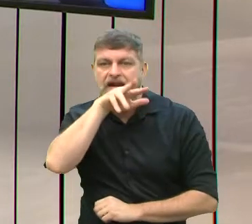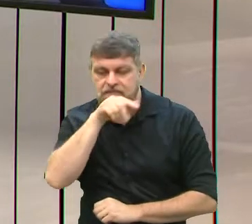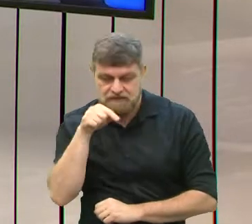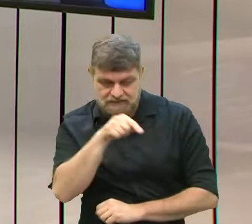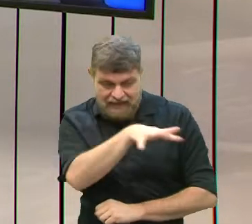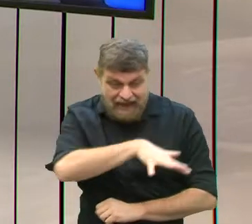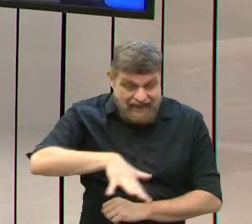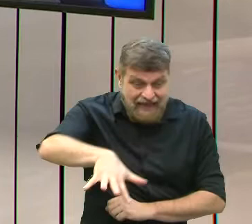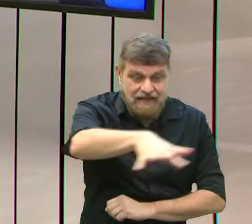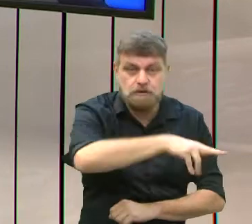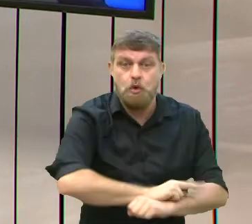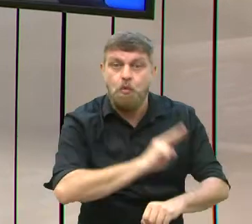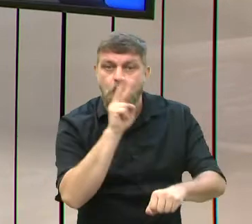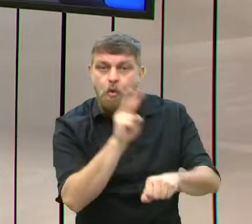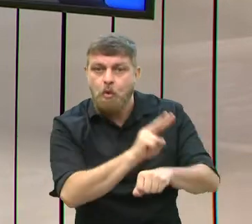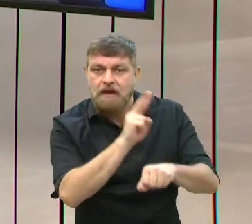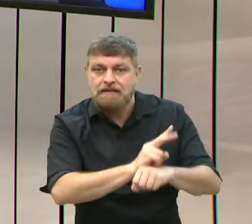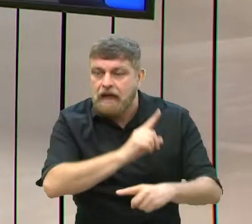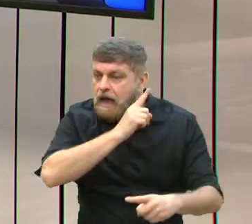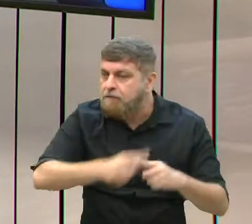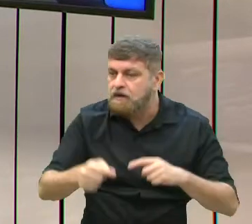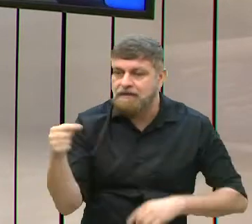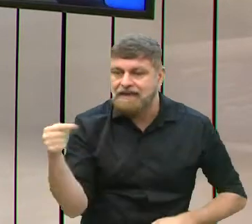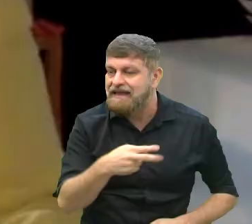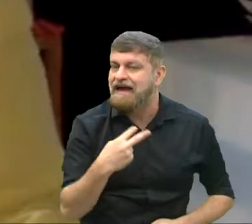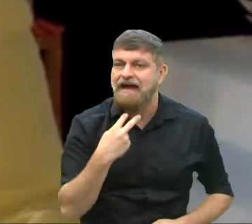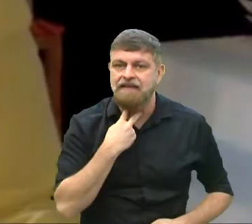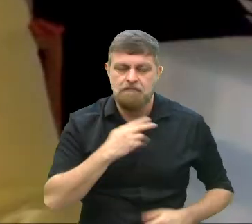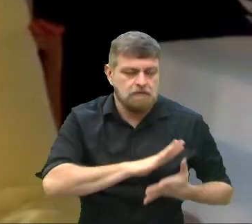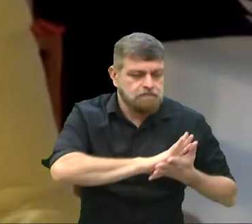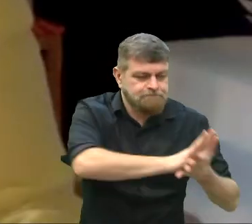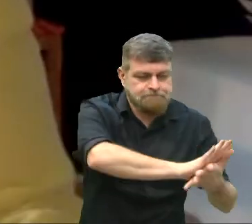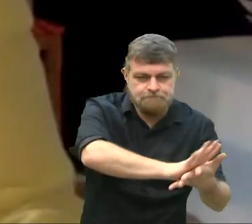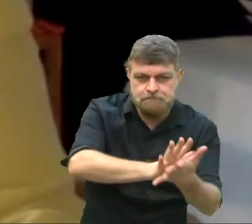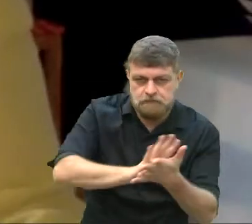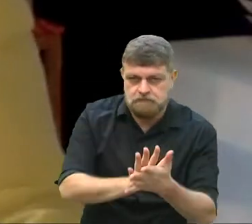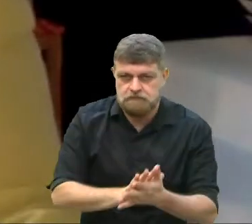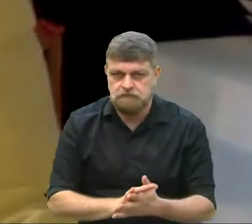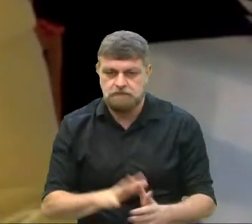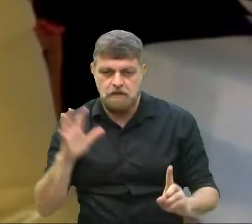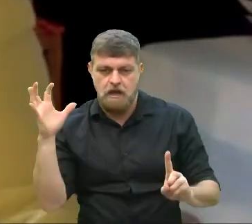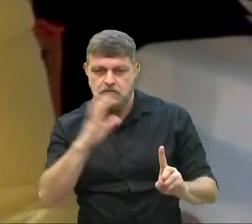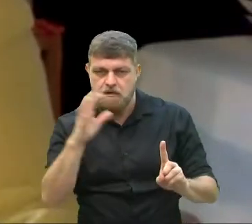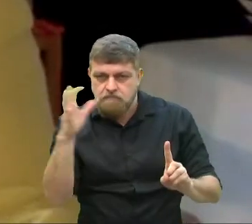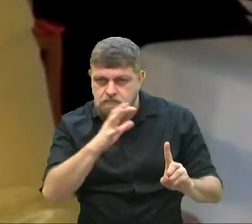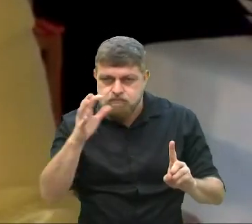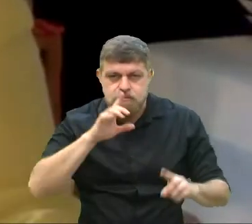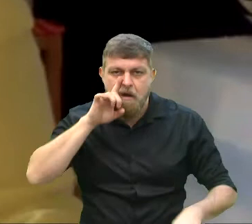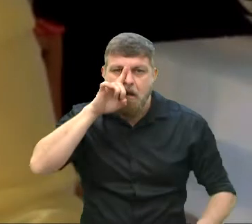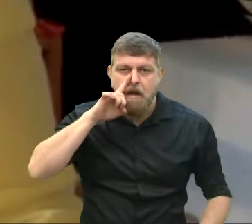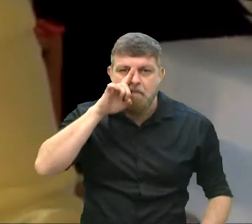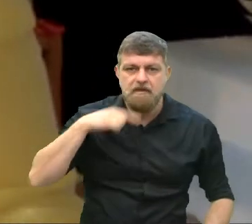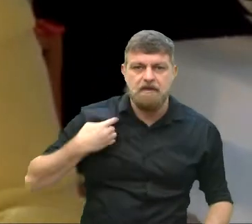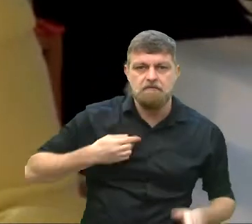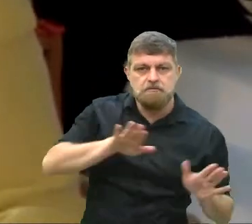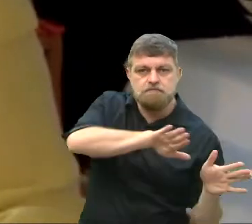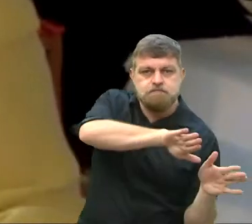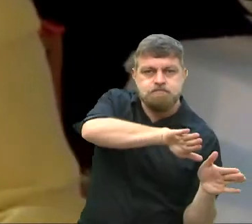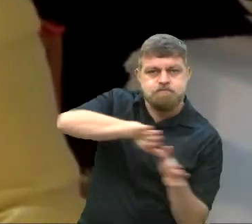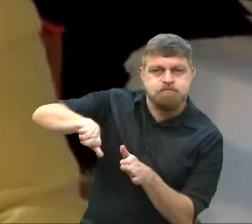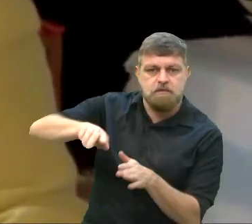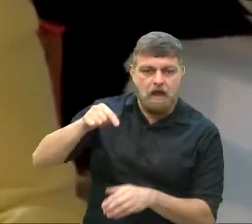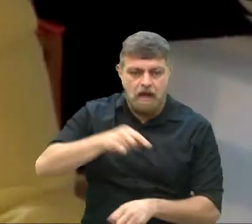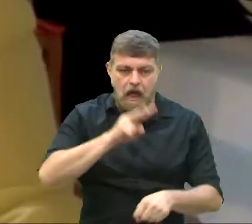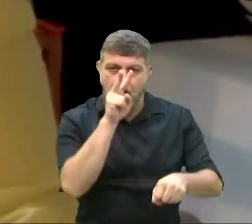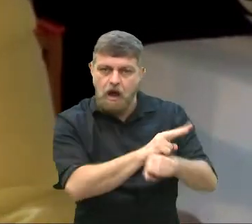proteger aquela área, né? Impedir que a área seja atingida por todos os tipos de ameaças que a gente vê quase todos os